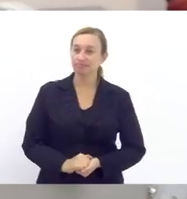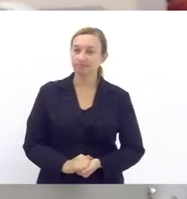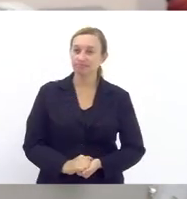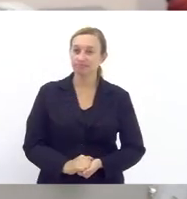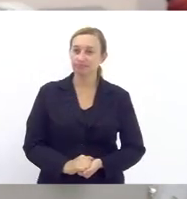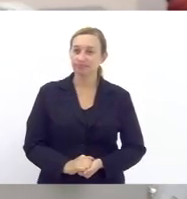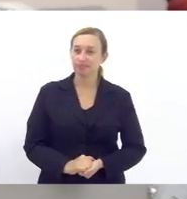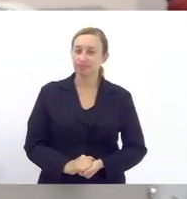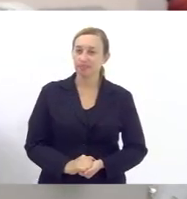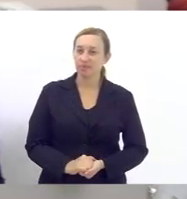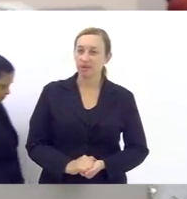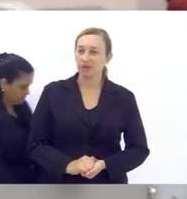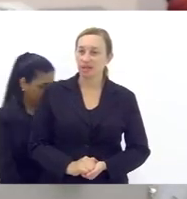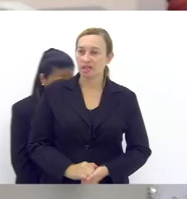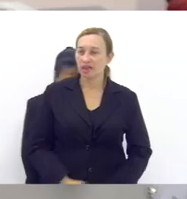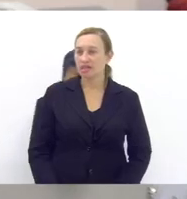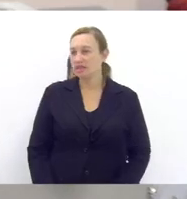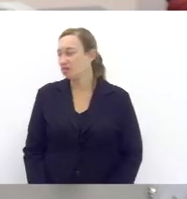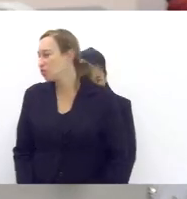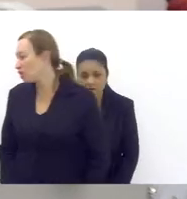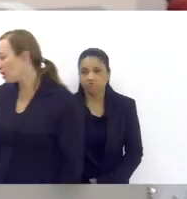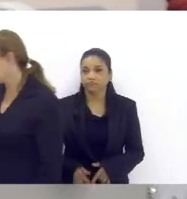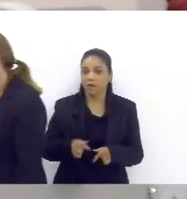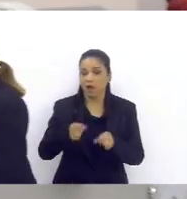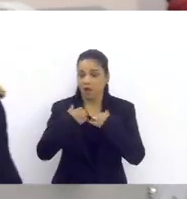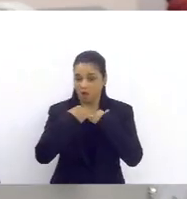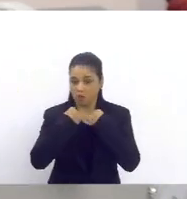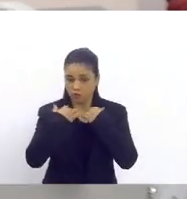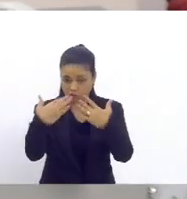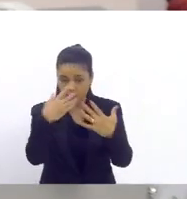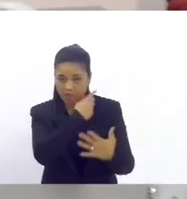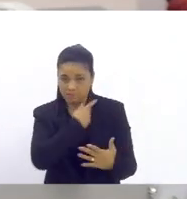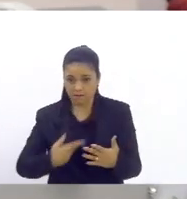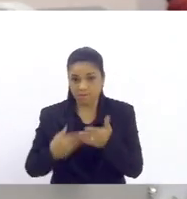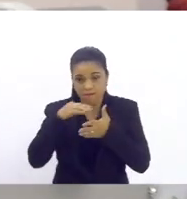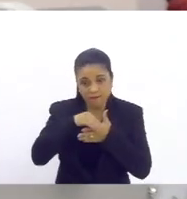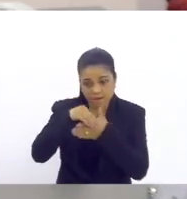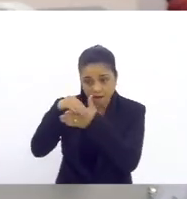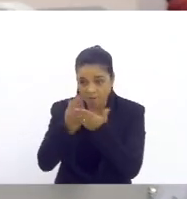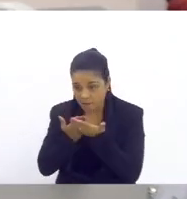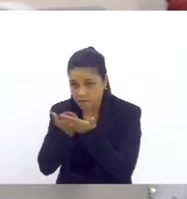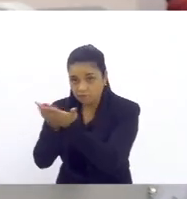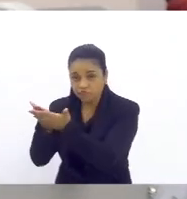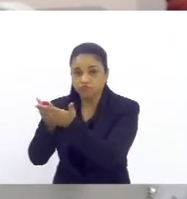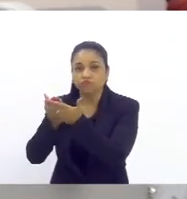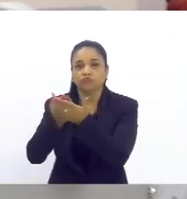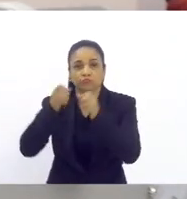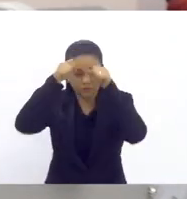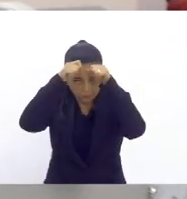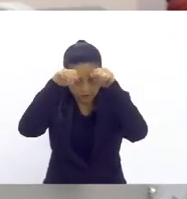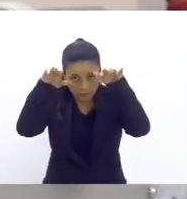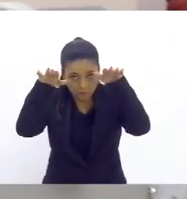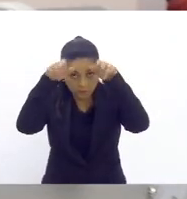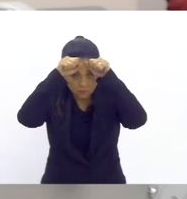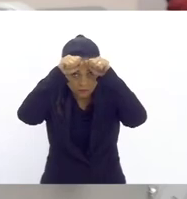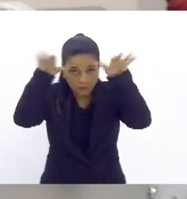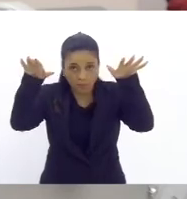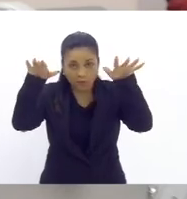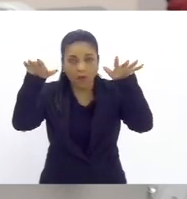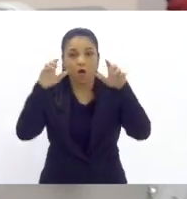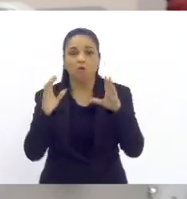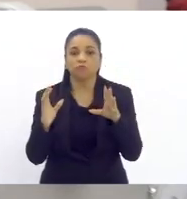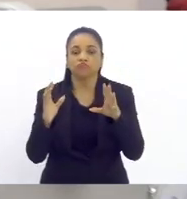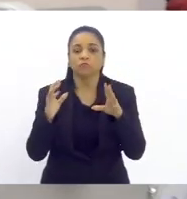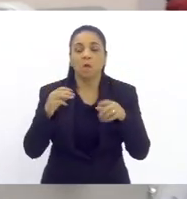audiência encaminhe para o tribunal de justiça para o ministério público para